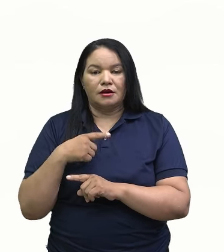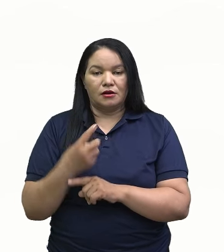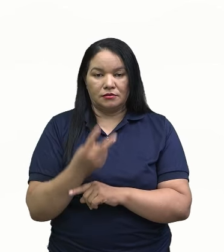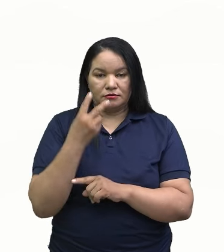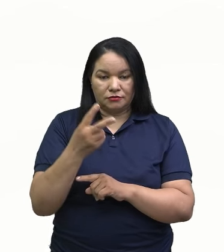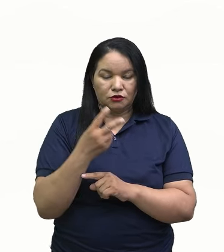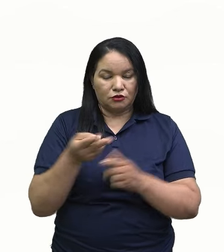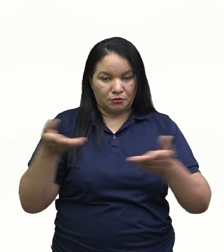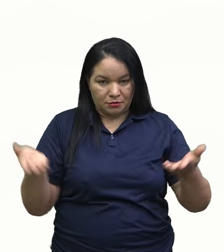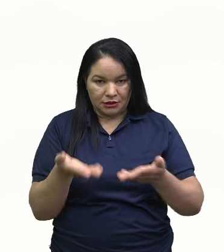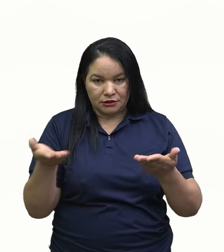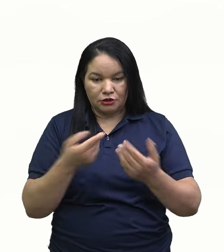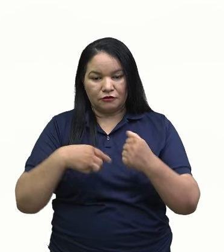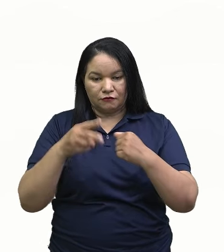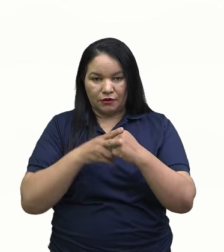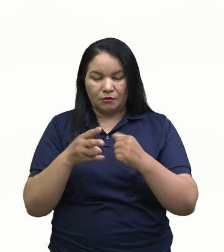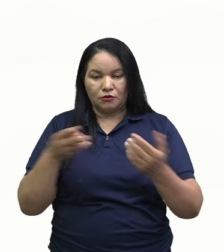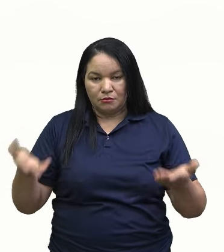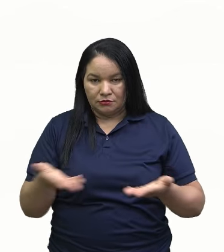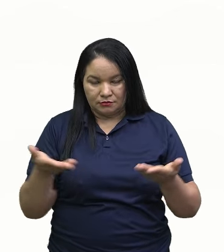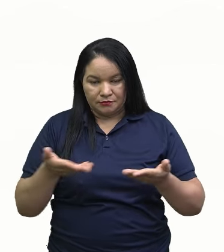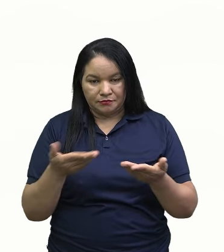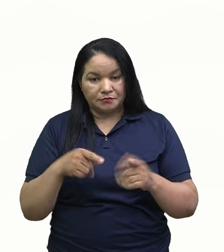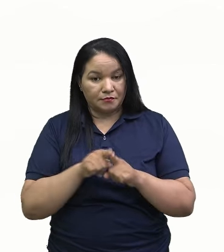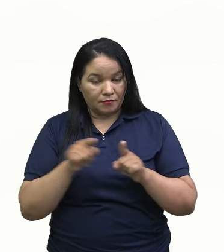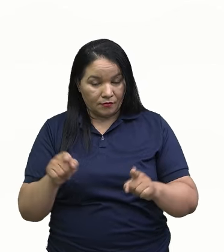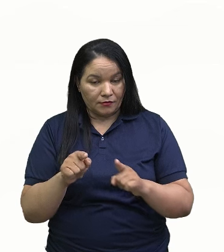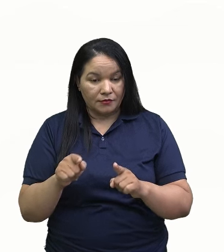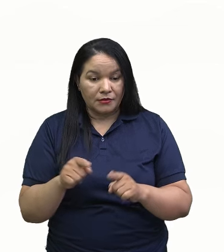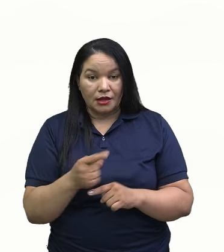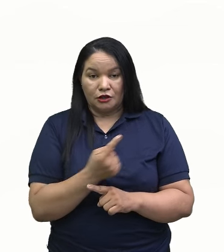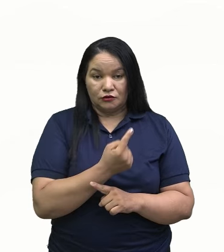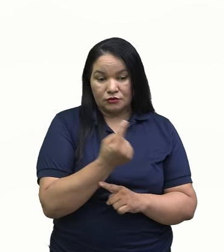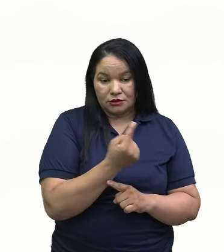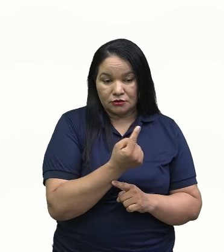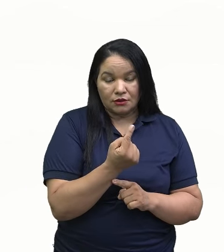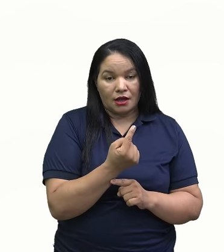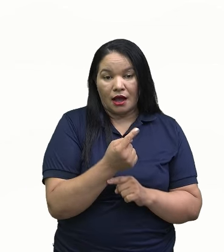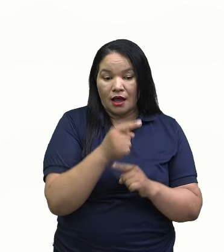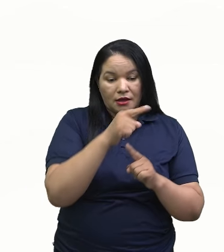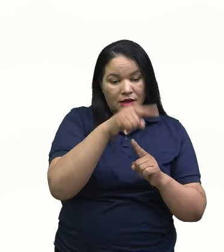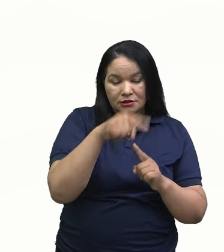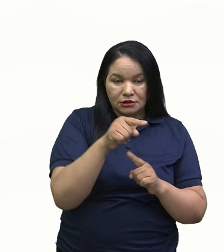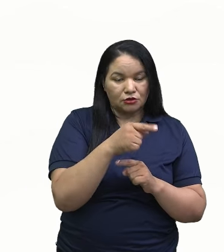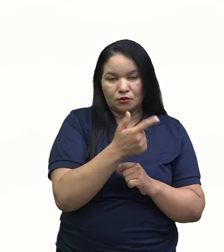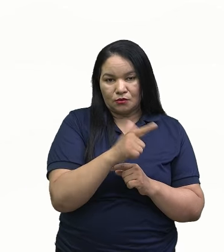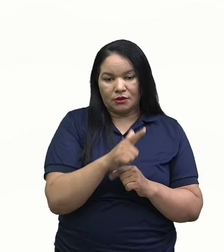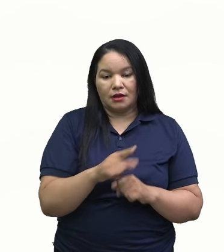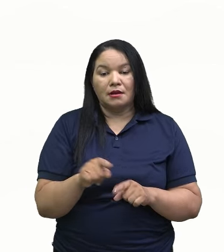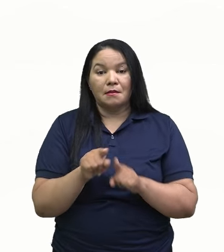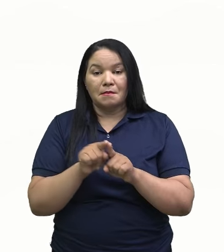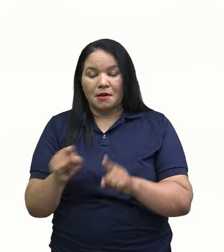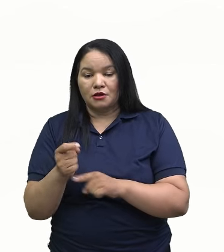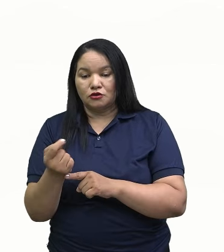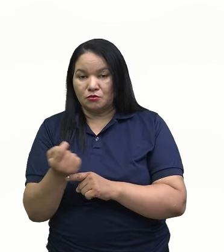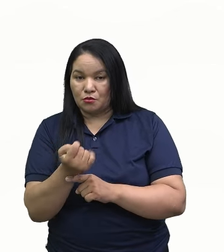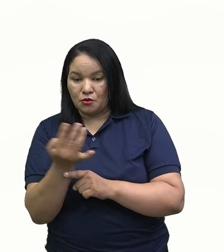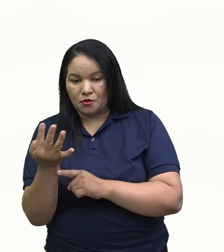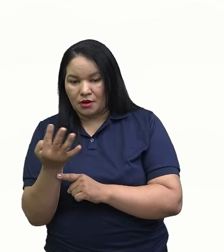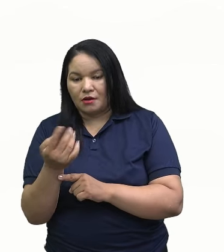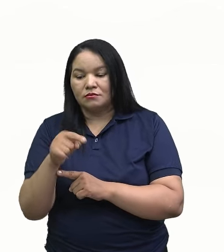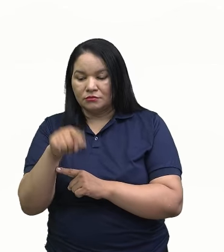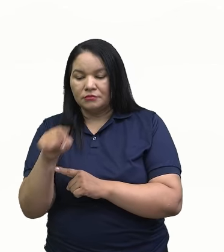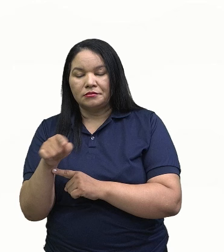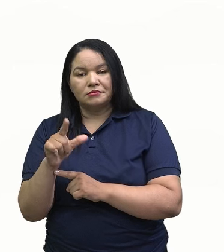que o verbo aí está no presente, só que quando eu falo do singular, é sem acento, e quando eu falo do plural, é